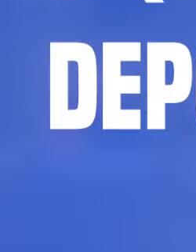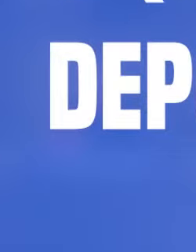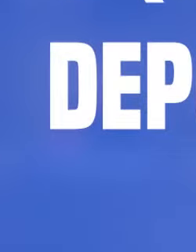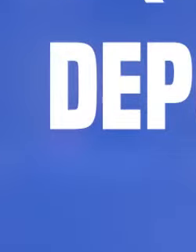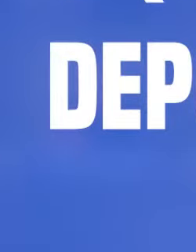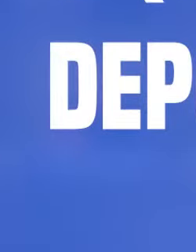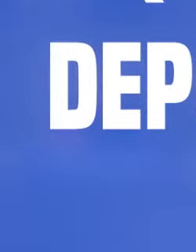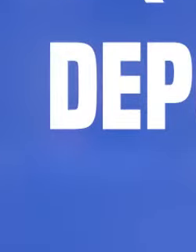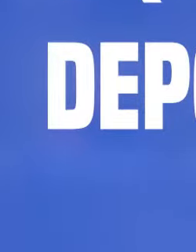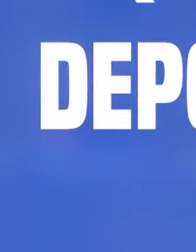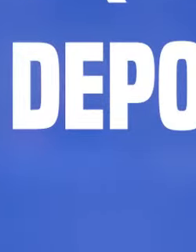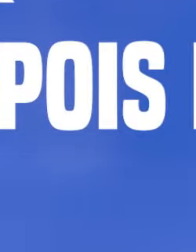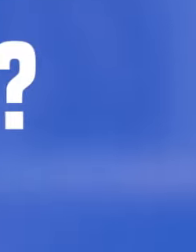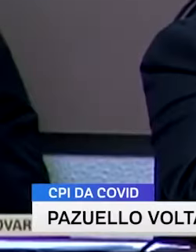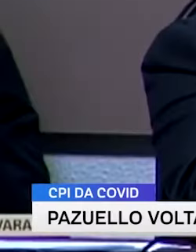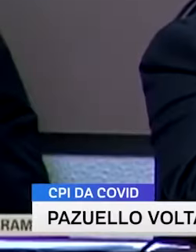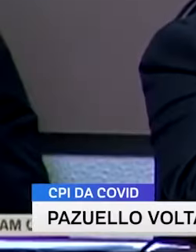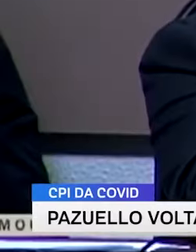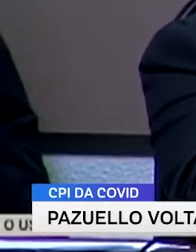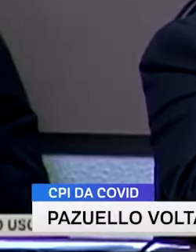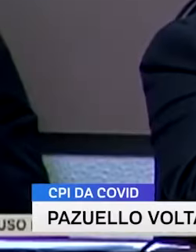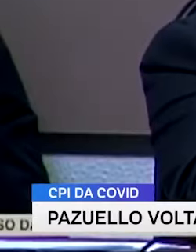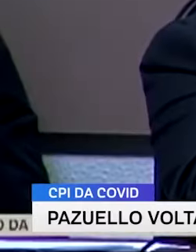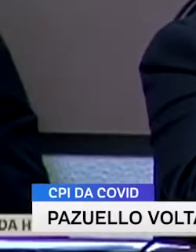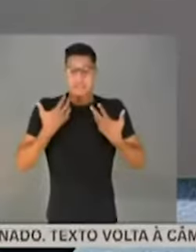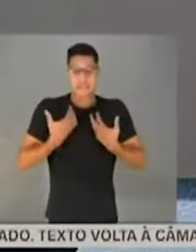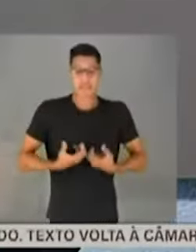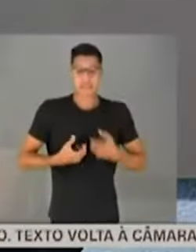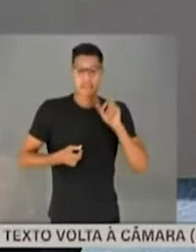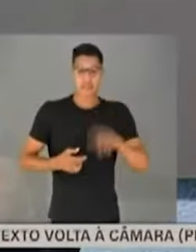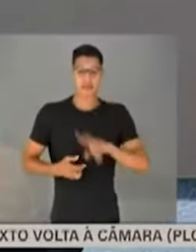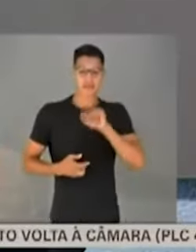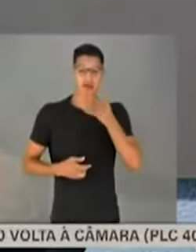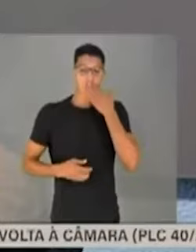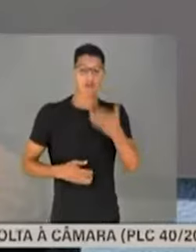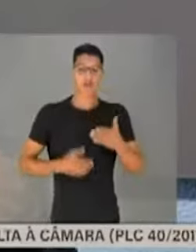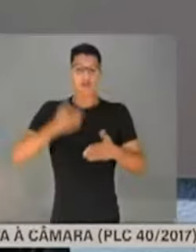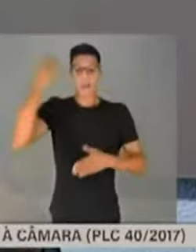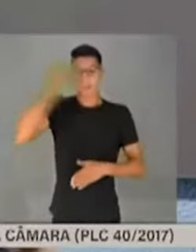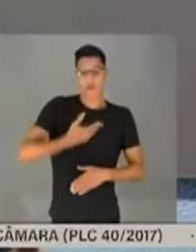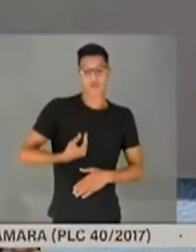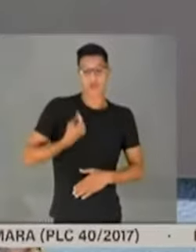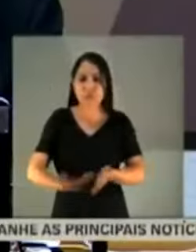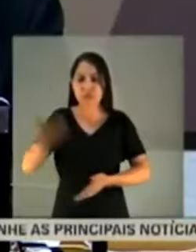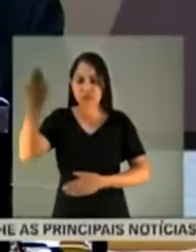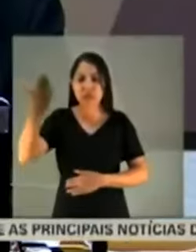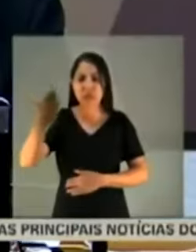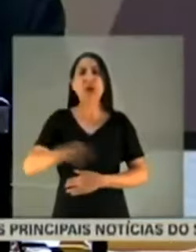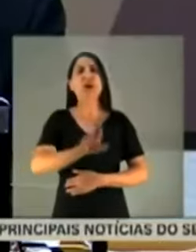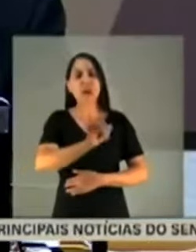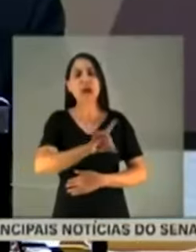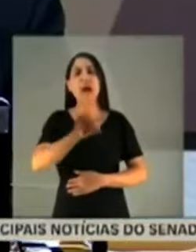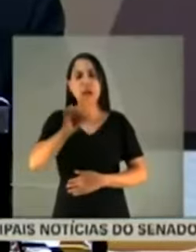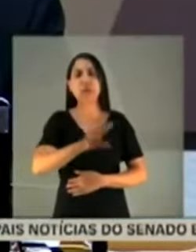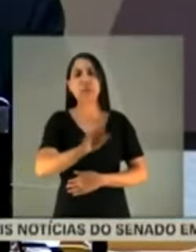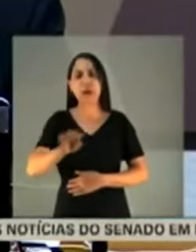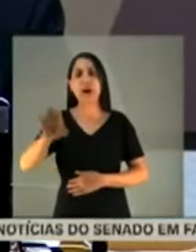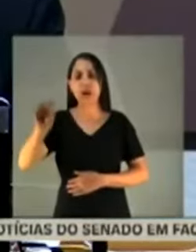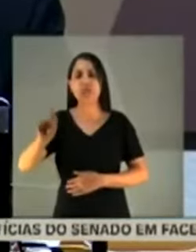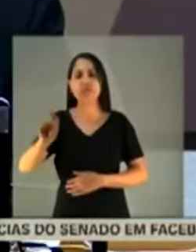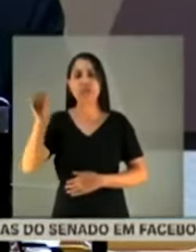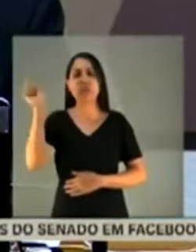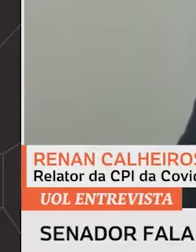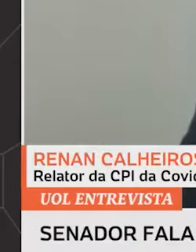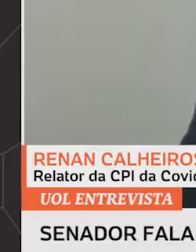que acontece depois disso? O relatório vai trazer as principais conclusões da CPI, sugestões de aprofundamento de investigações e